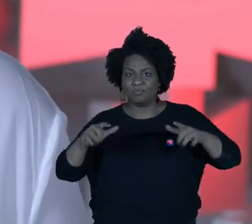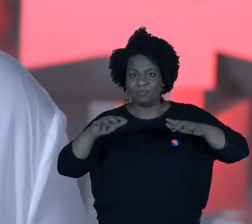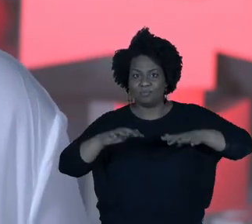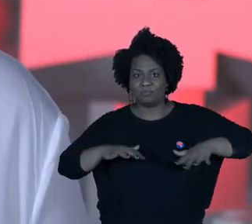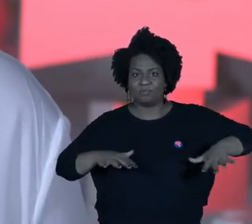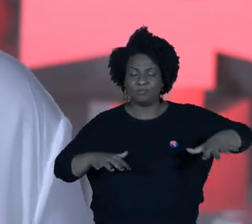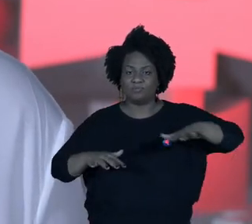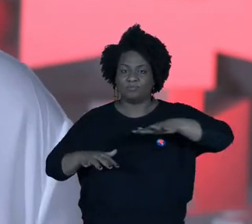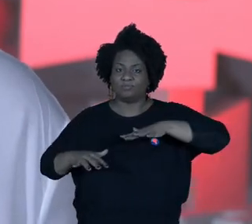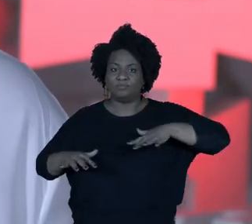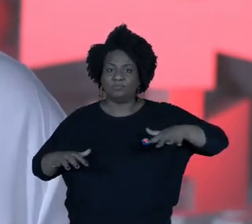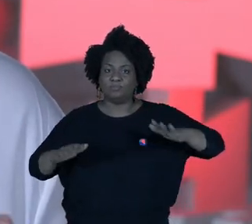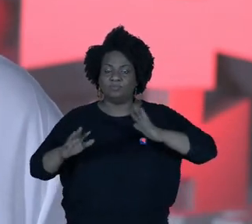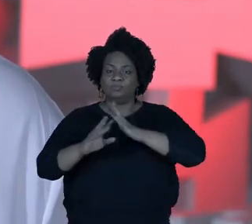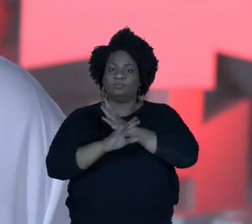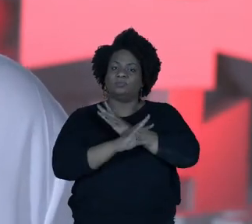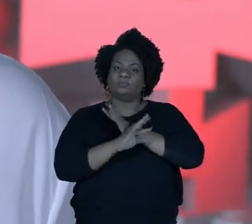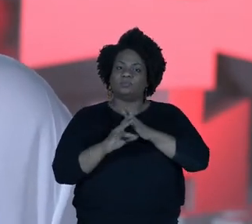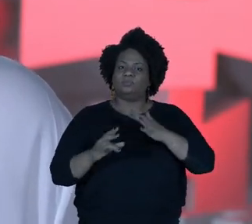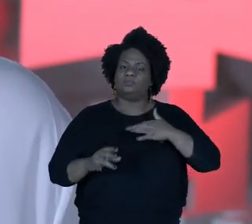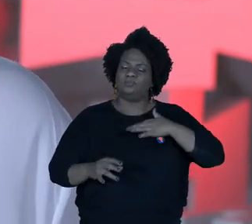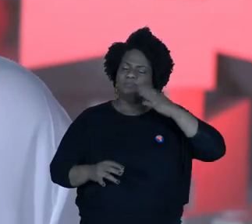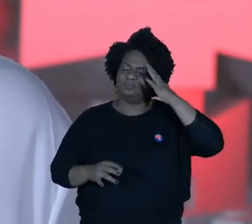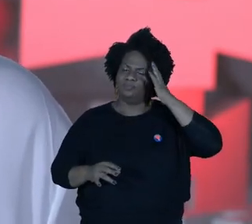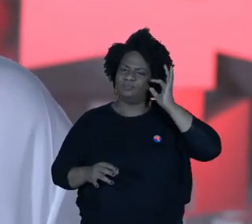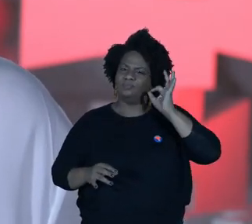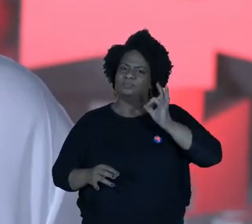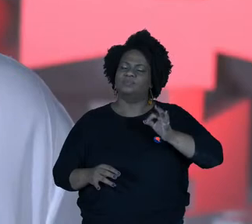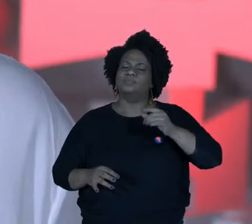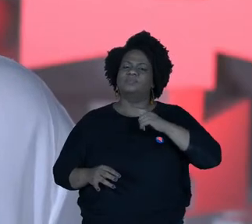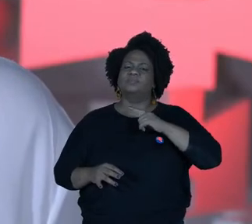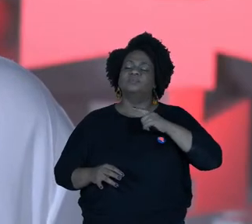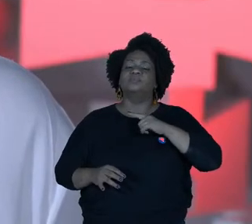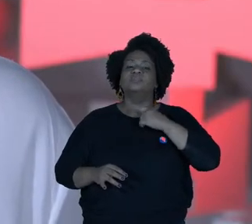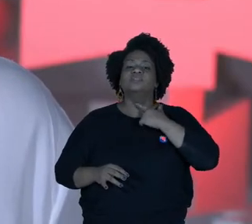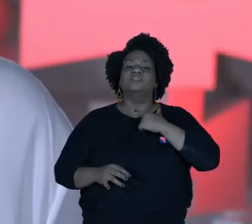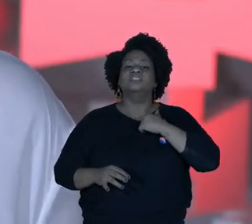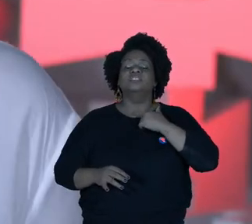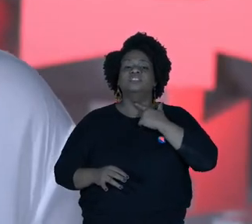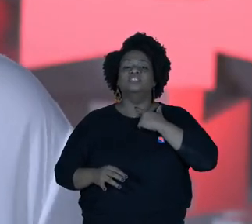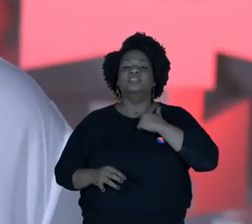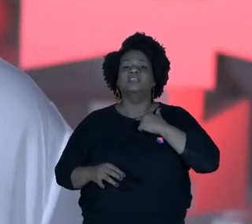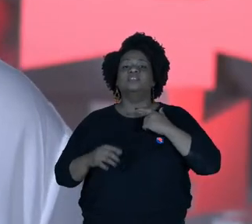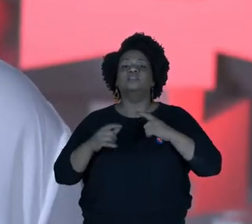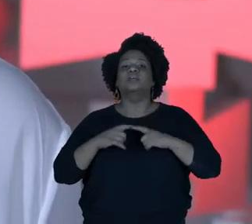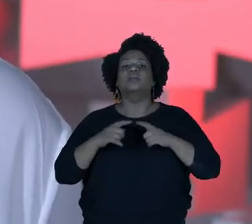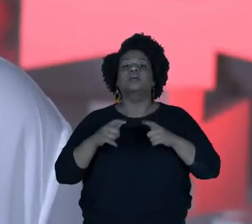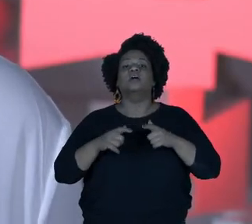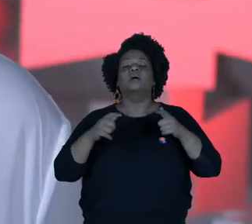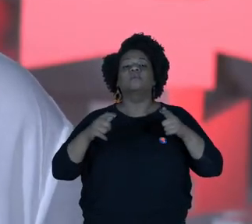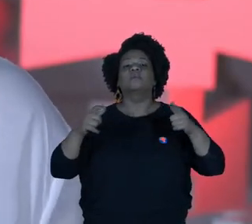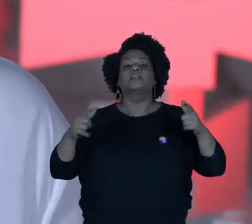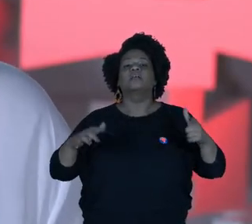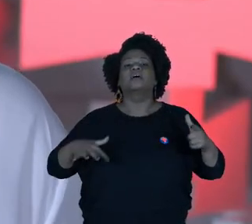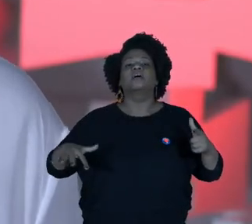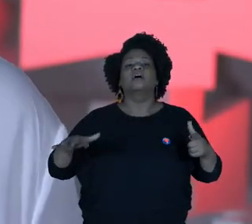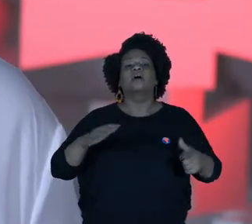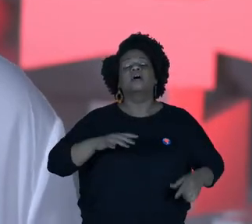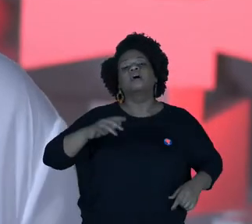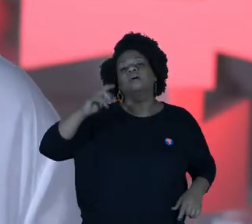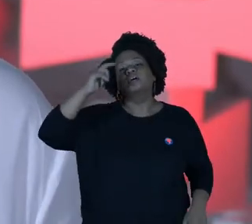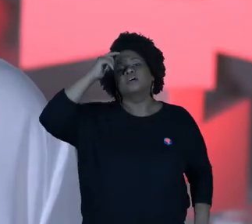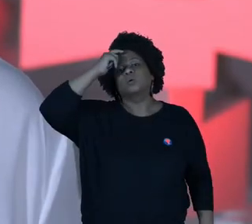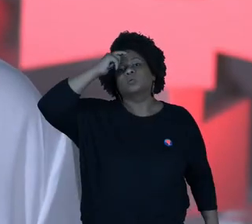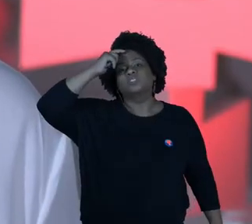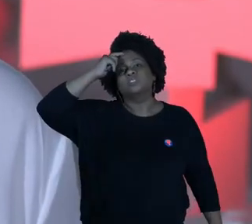espaço urbano, eu tenho certeza que ela está mexendo no desejo de ampliação, de consciência,